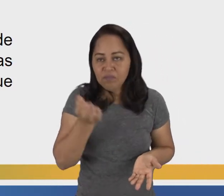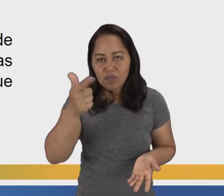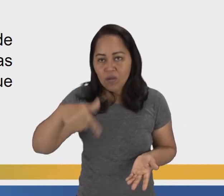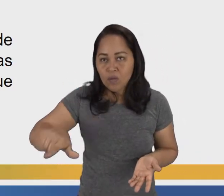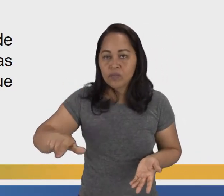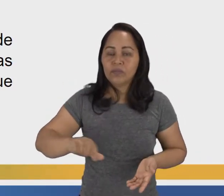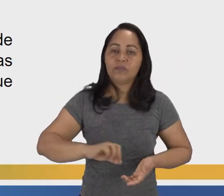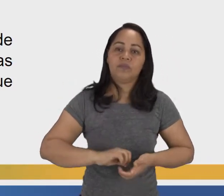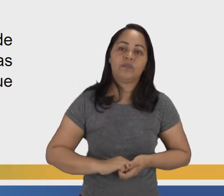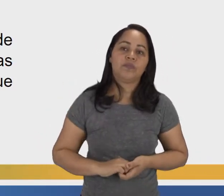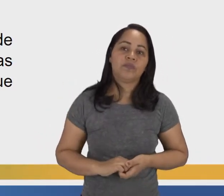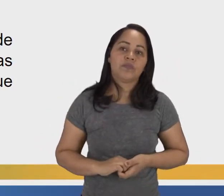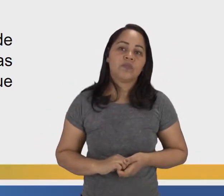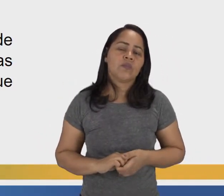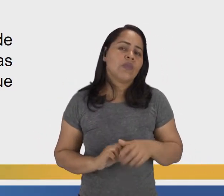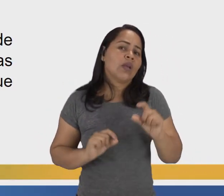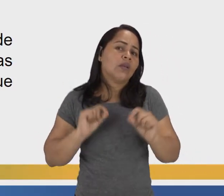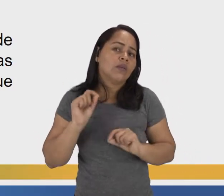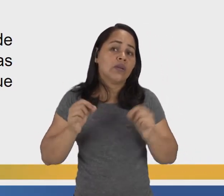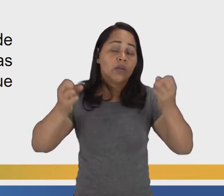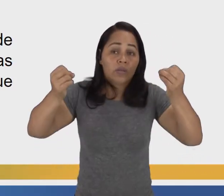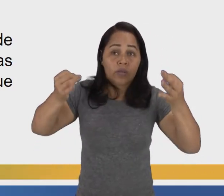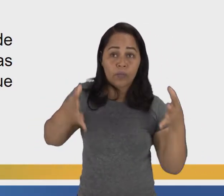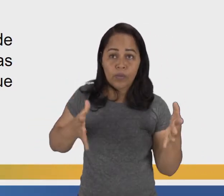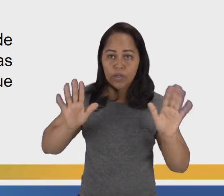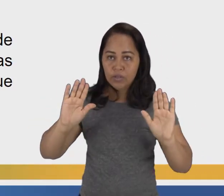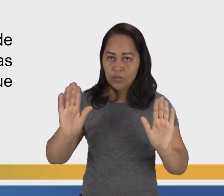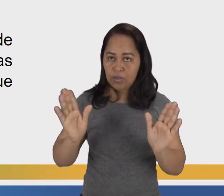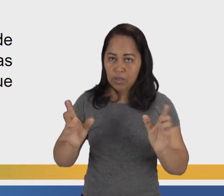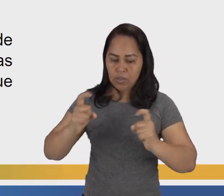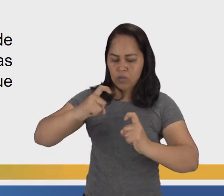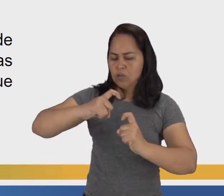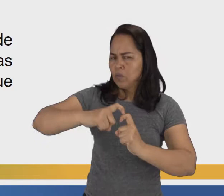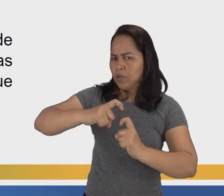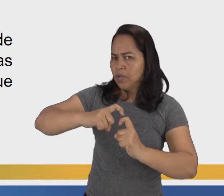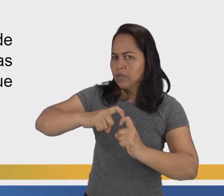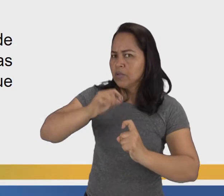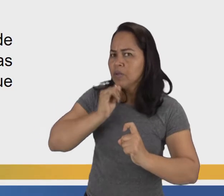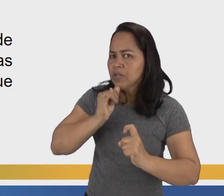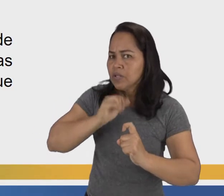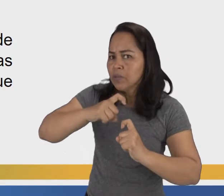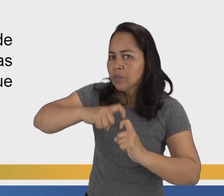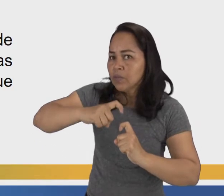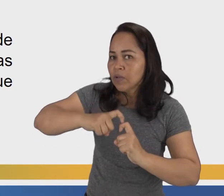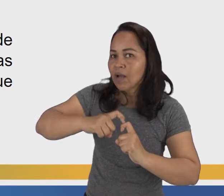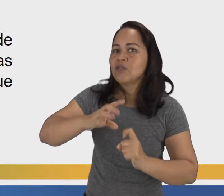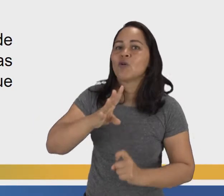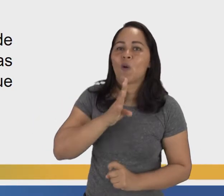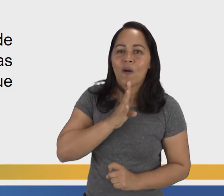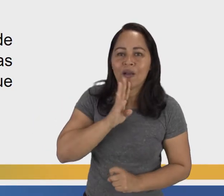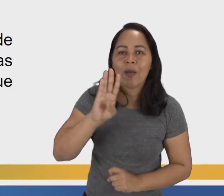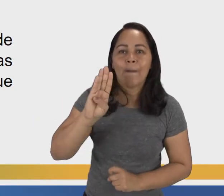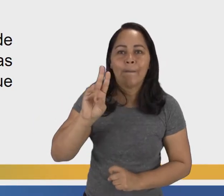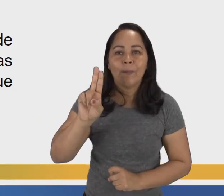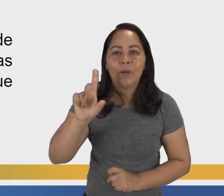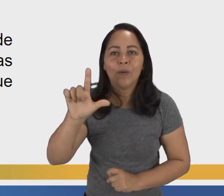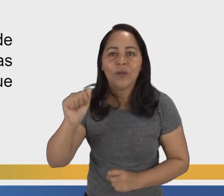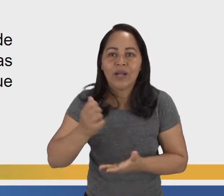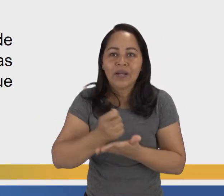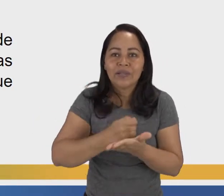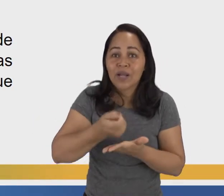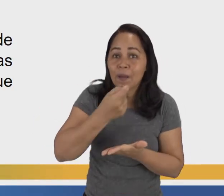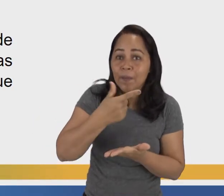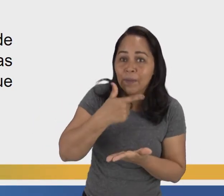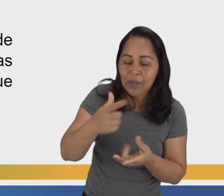coisa. Segundo diz o seguinte, já na esfera médica, por exemplo, reconhecemos bulas de remédio, receitas